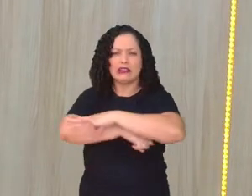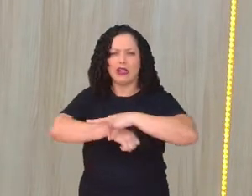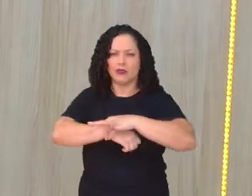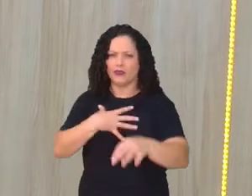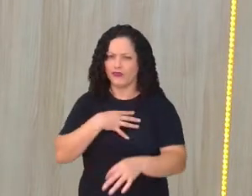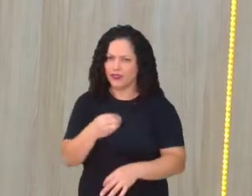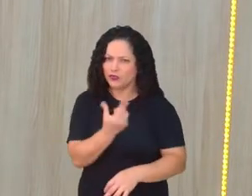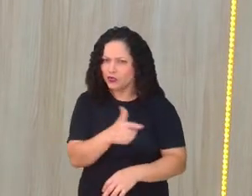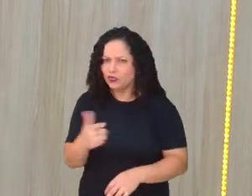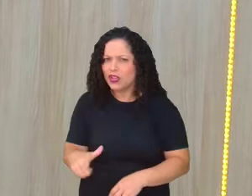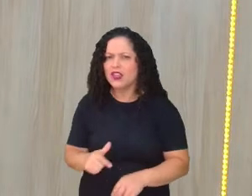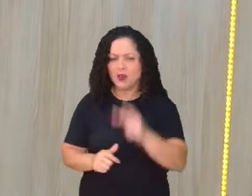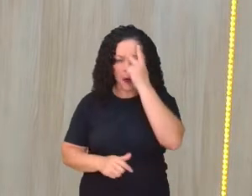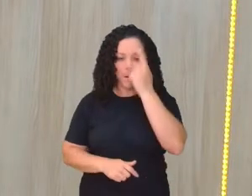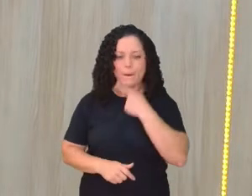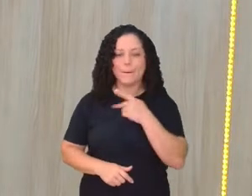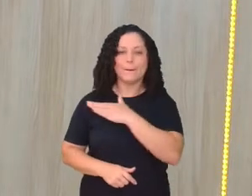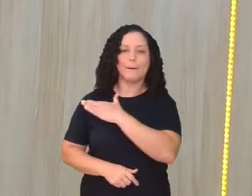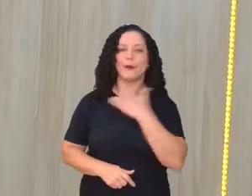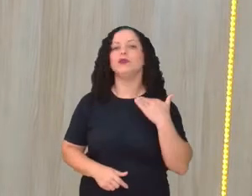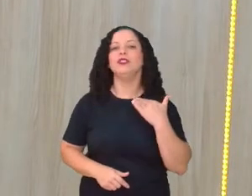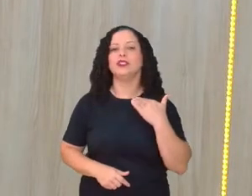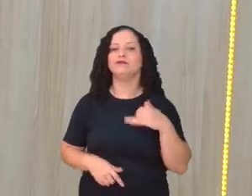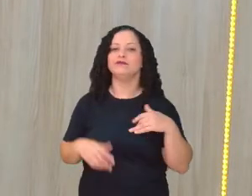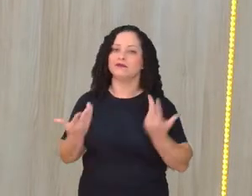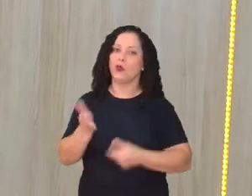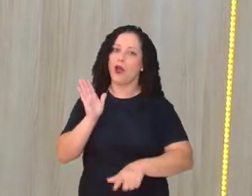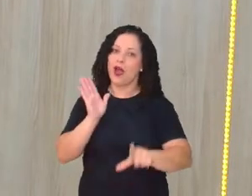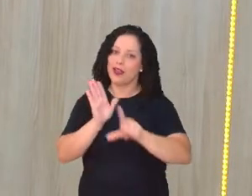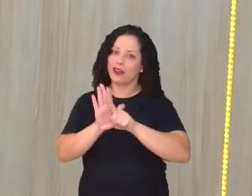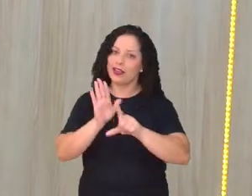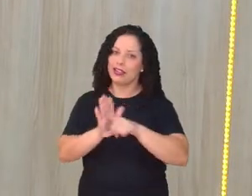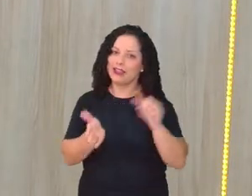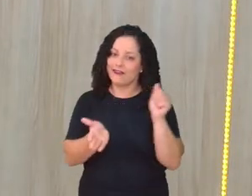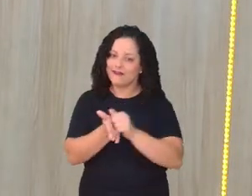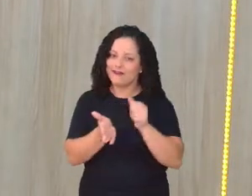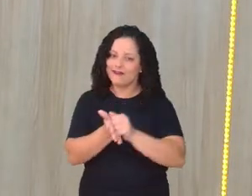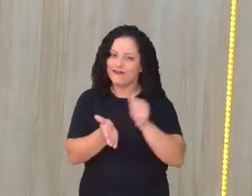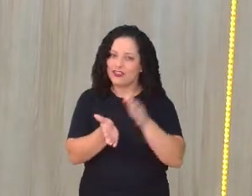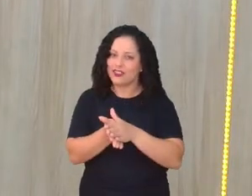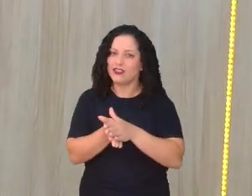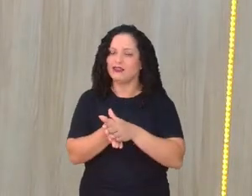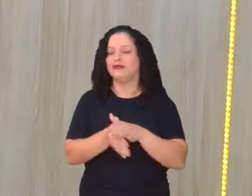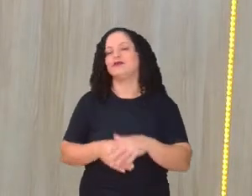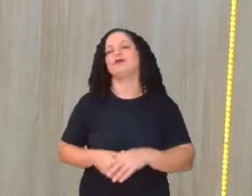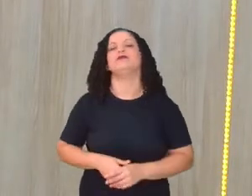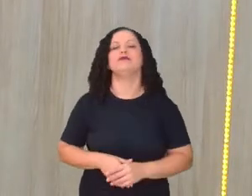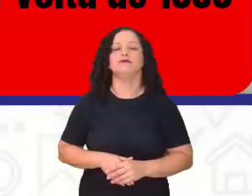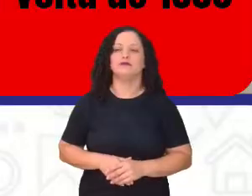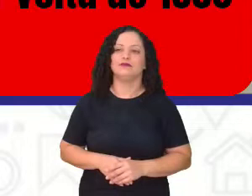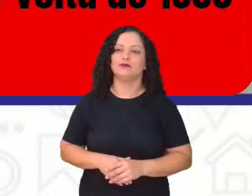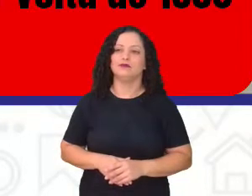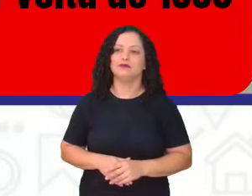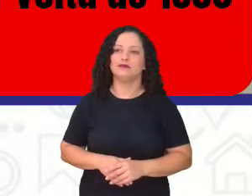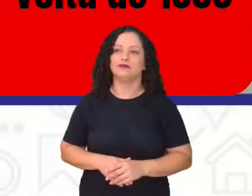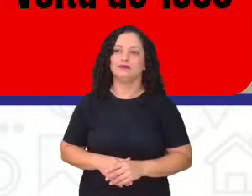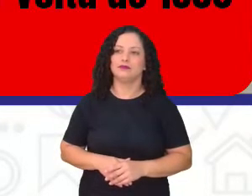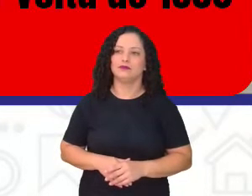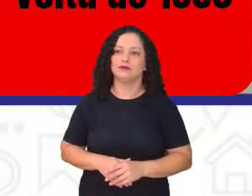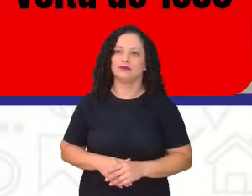Então, lei do talião, olho por olho, dente por dente, ok? após o